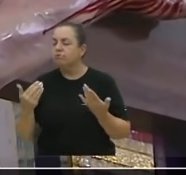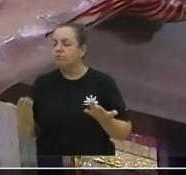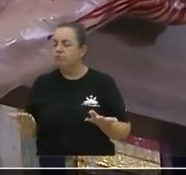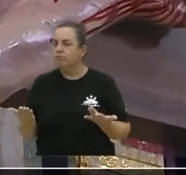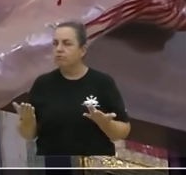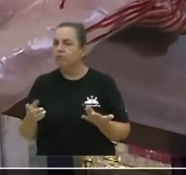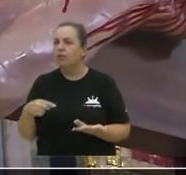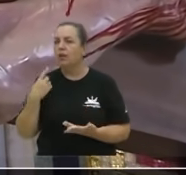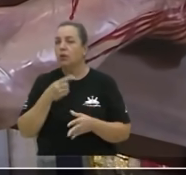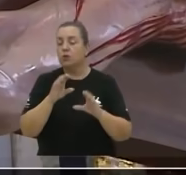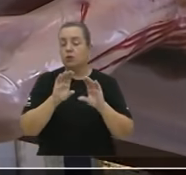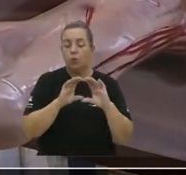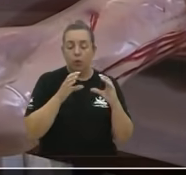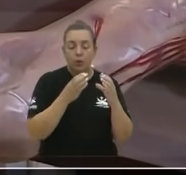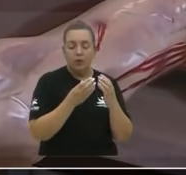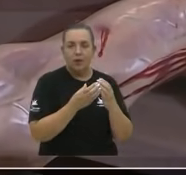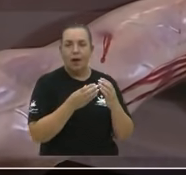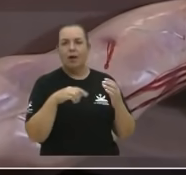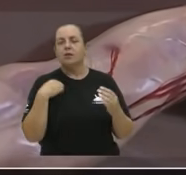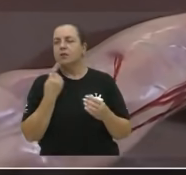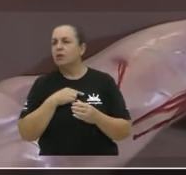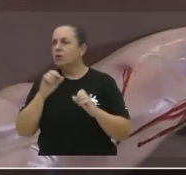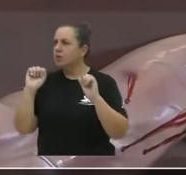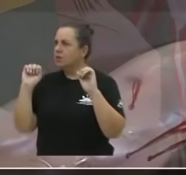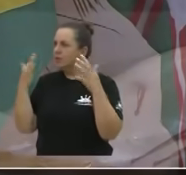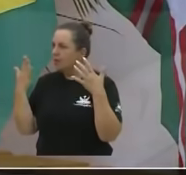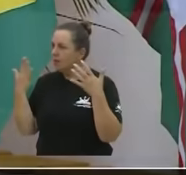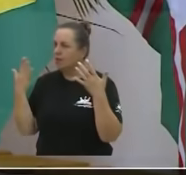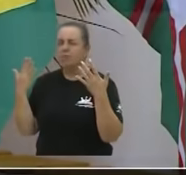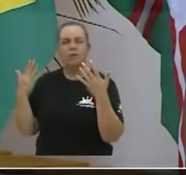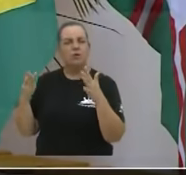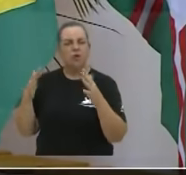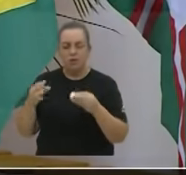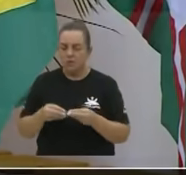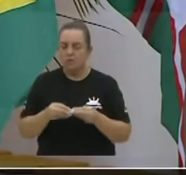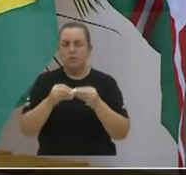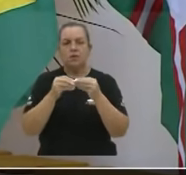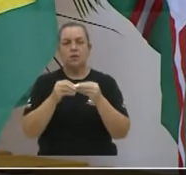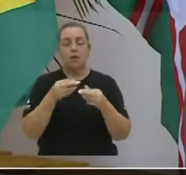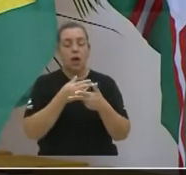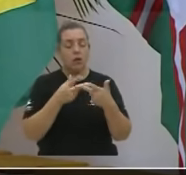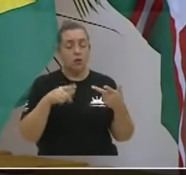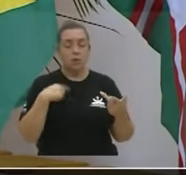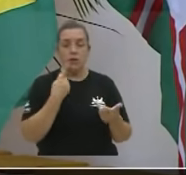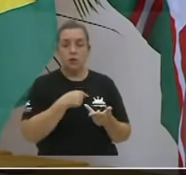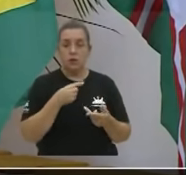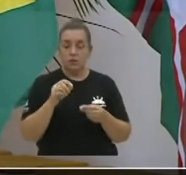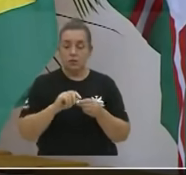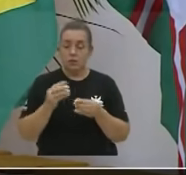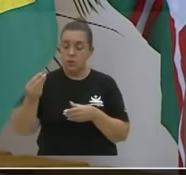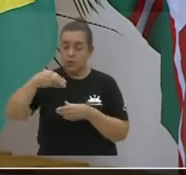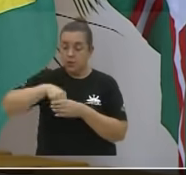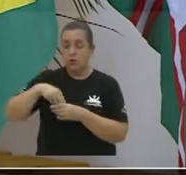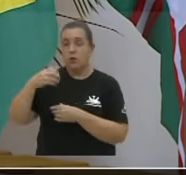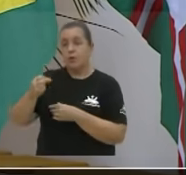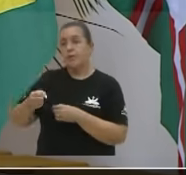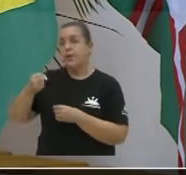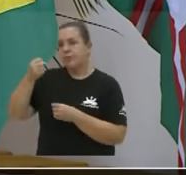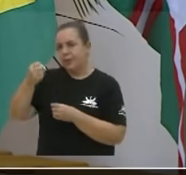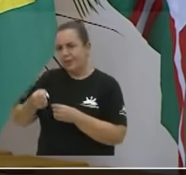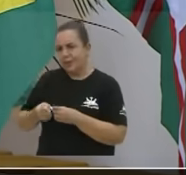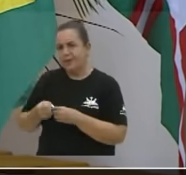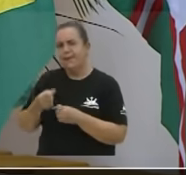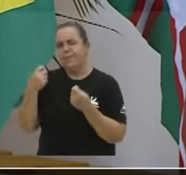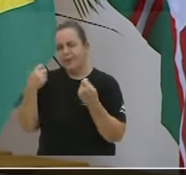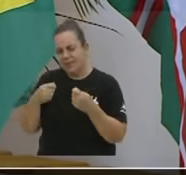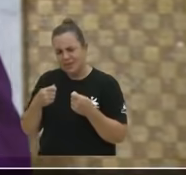As nossas comunidades, as nossas celebrações, as nossas ações pastorais têm que ser sempre esse